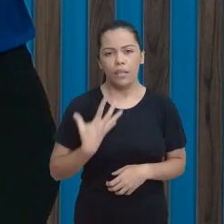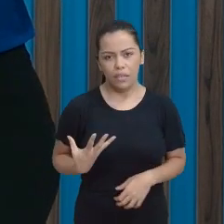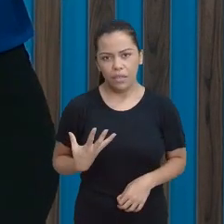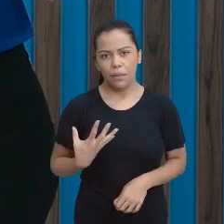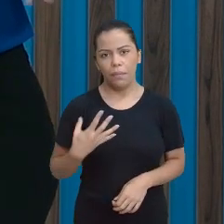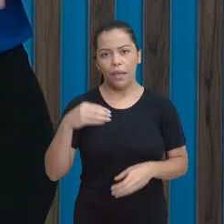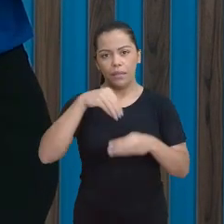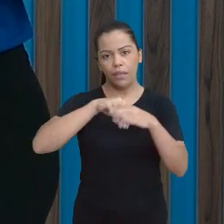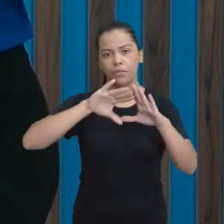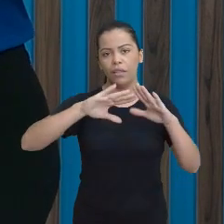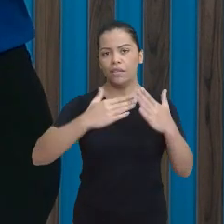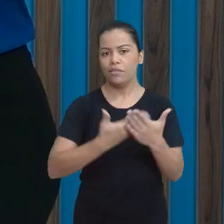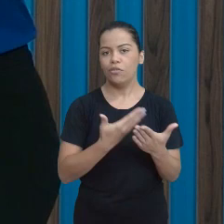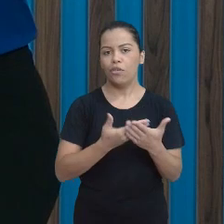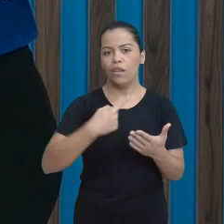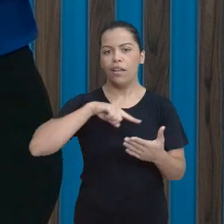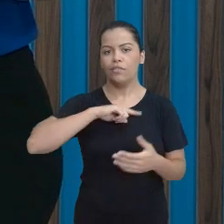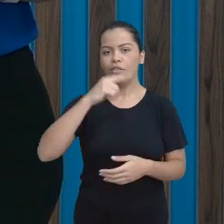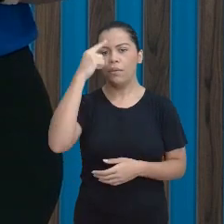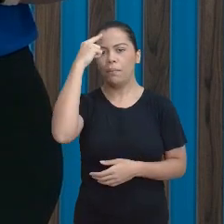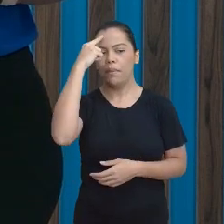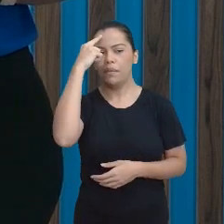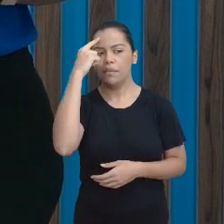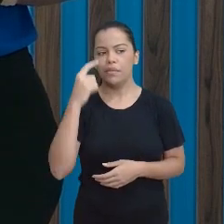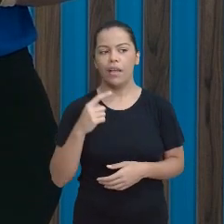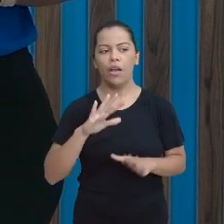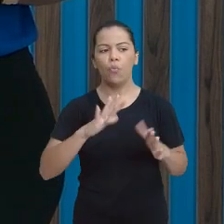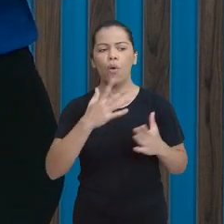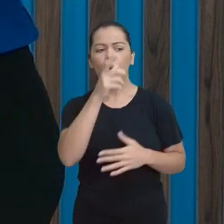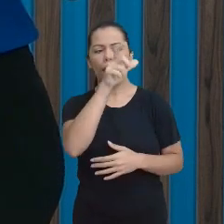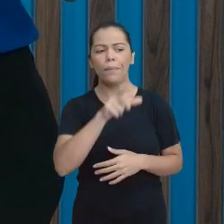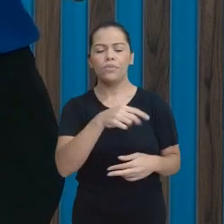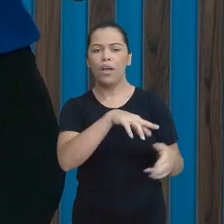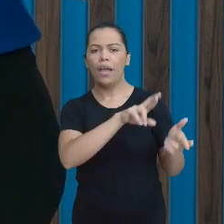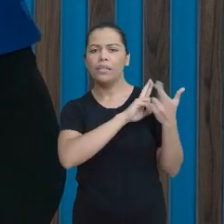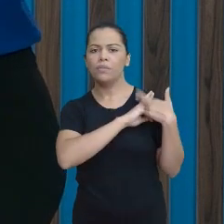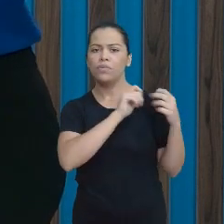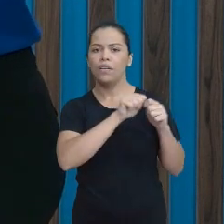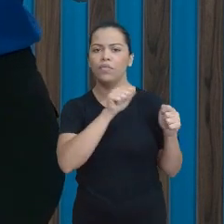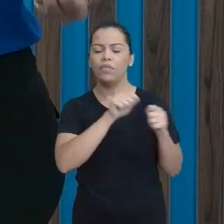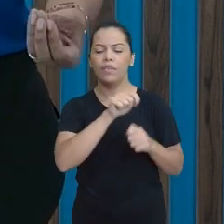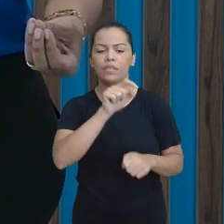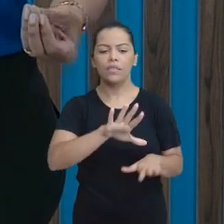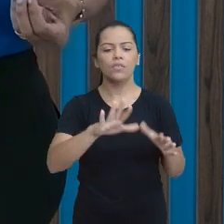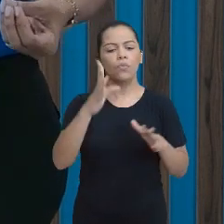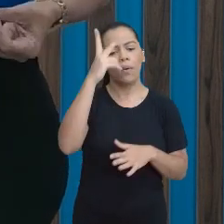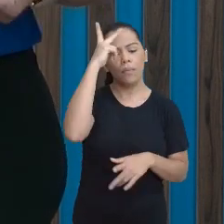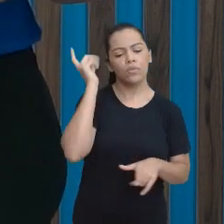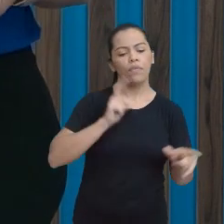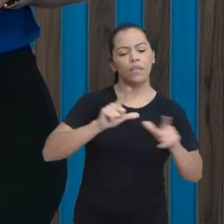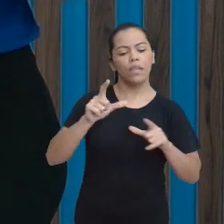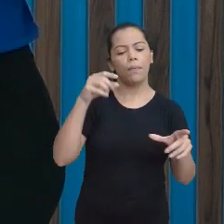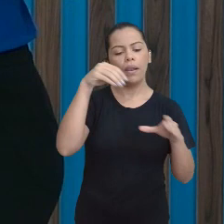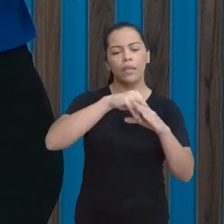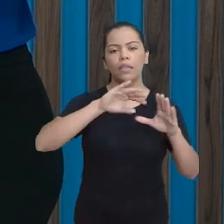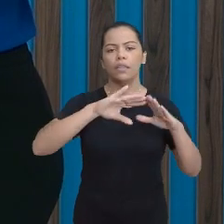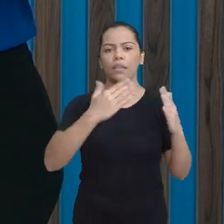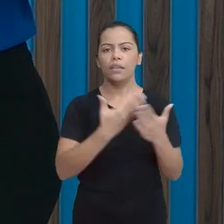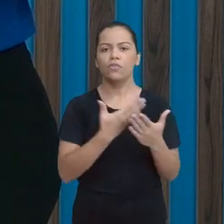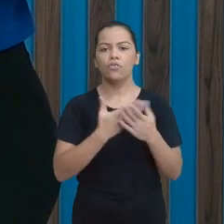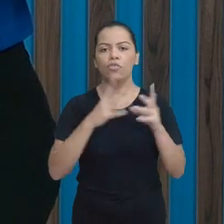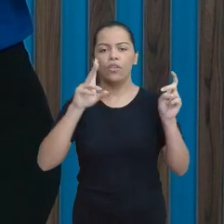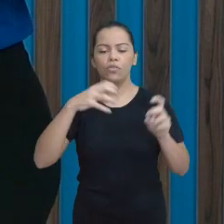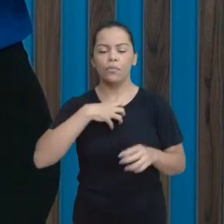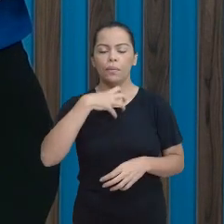pensa imediatamente, quem é que vai se responsabilizar por esse olhar? Quem é que vai trabalhar bem-estar, né, no contexto do ambiente